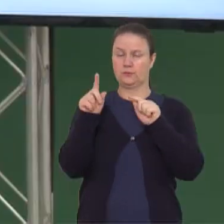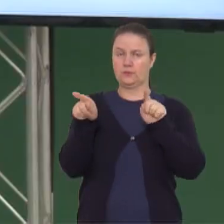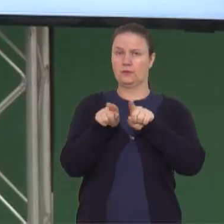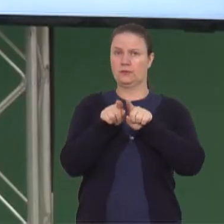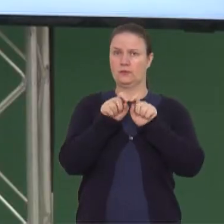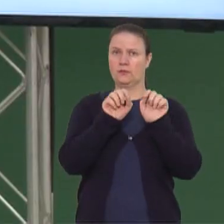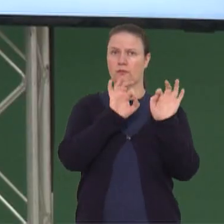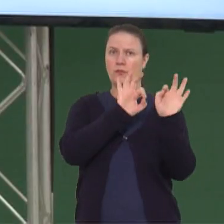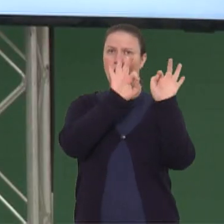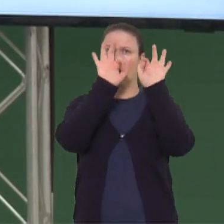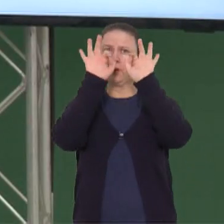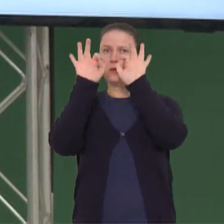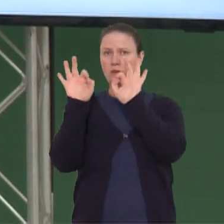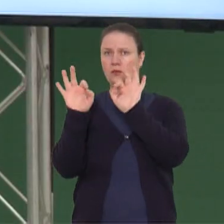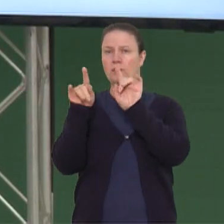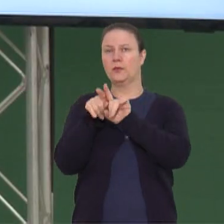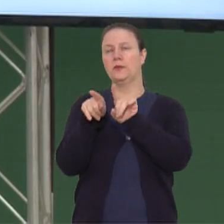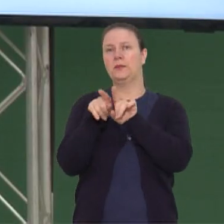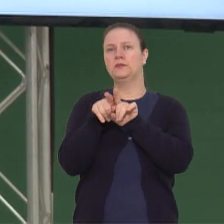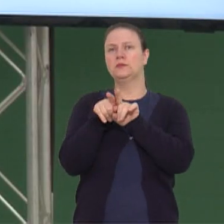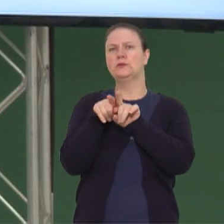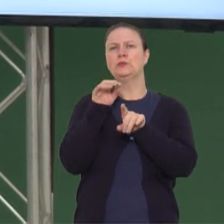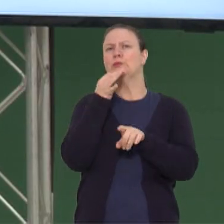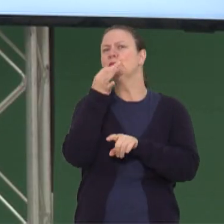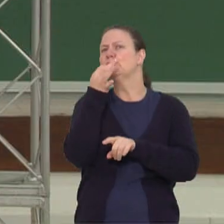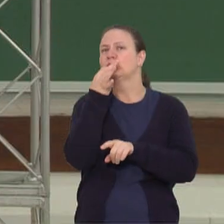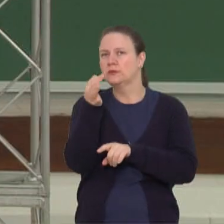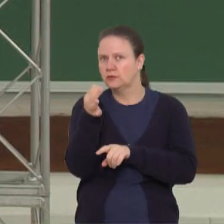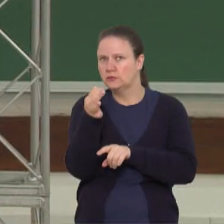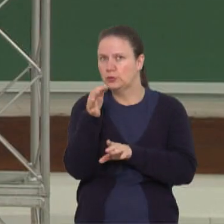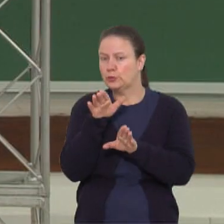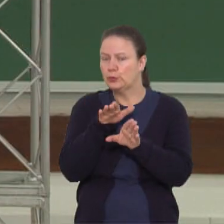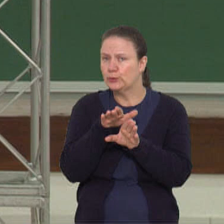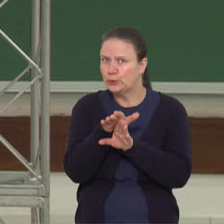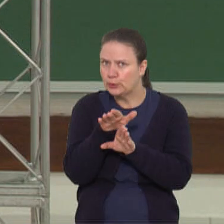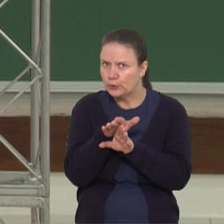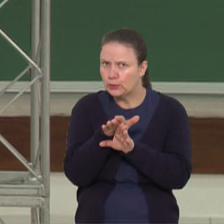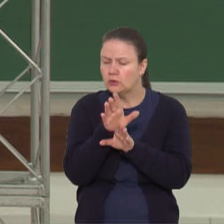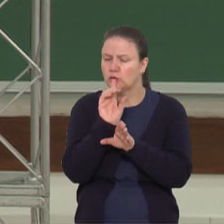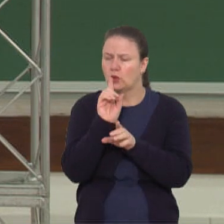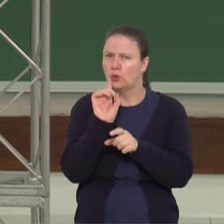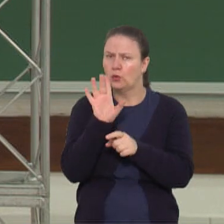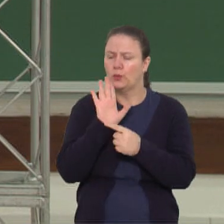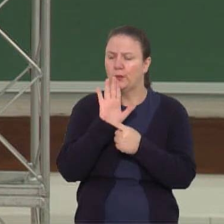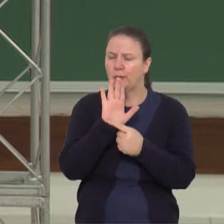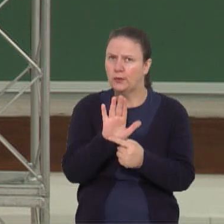no slide são sugestões, orientações. Vocês